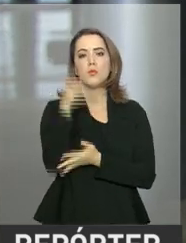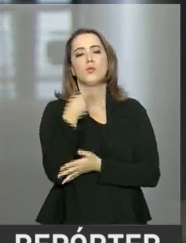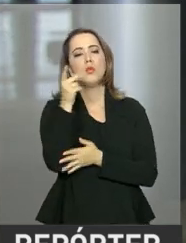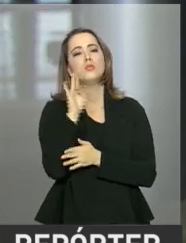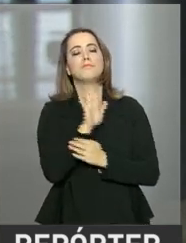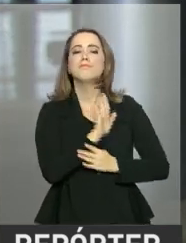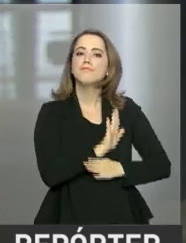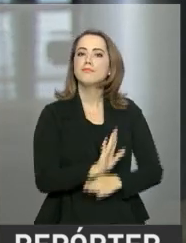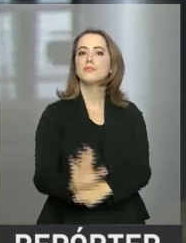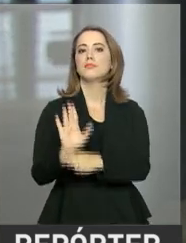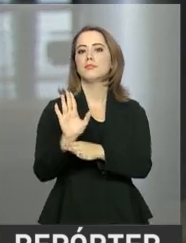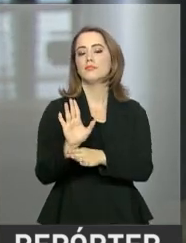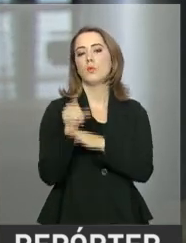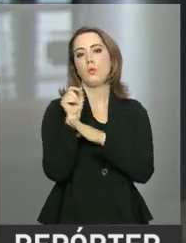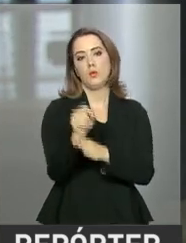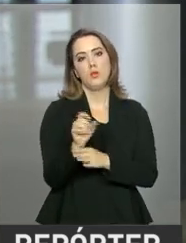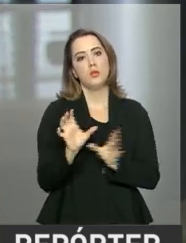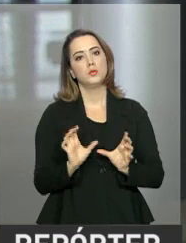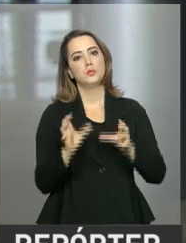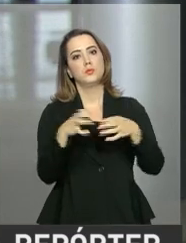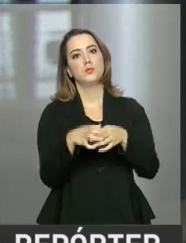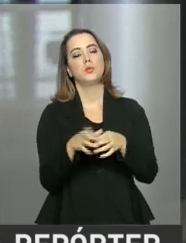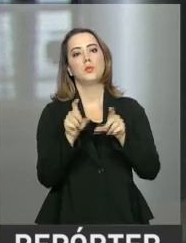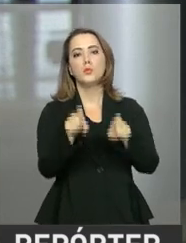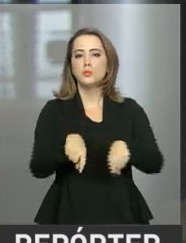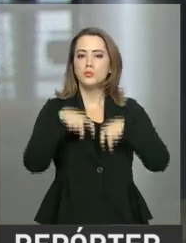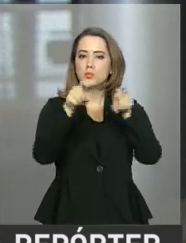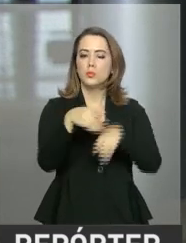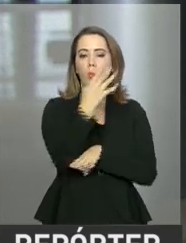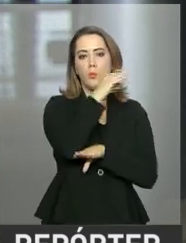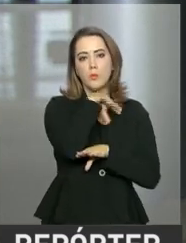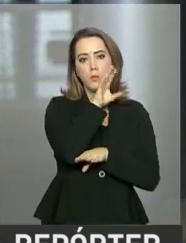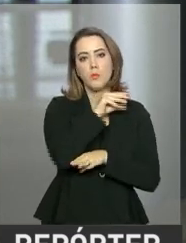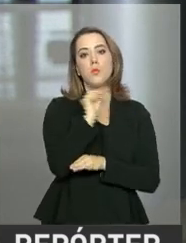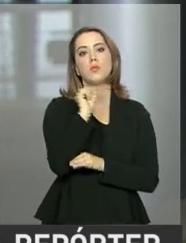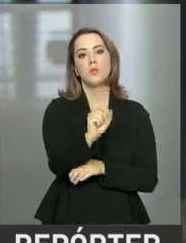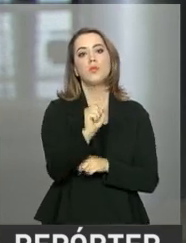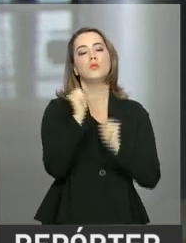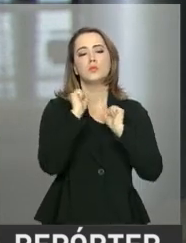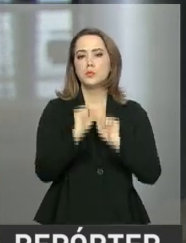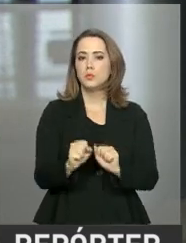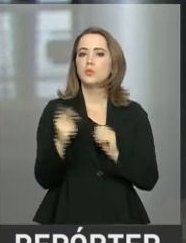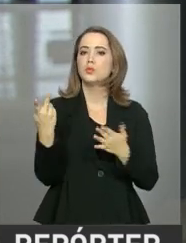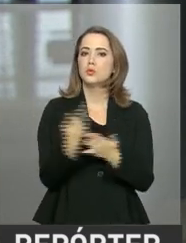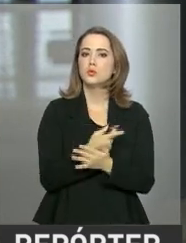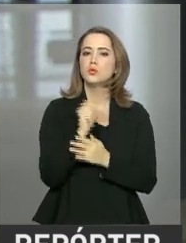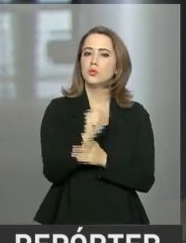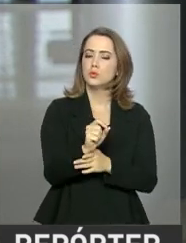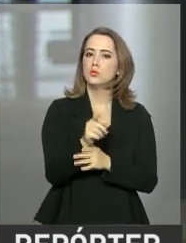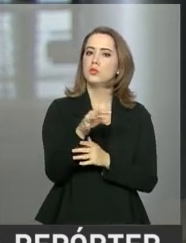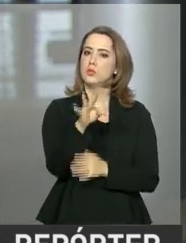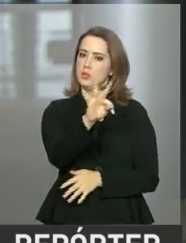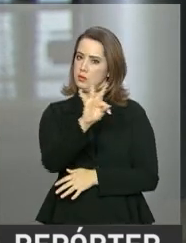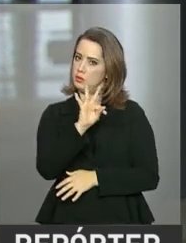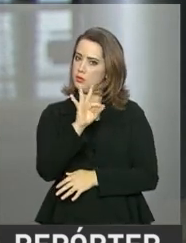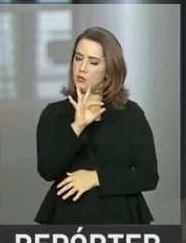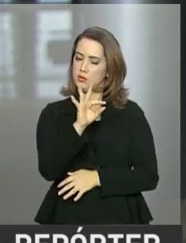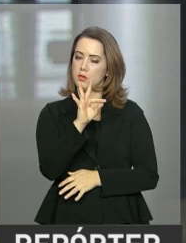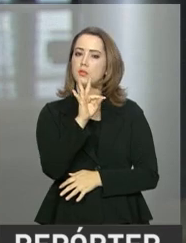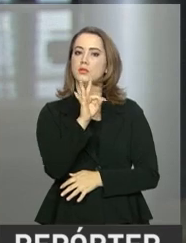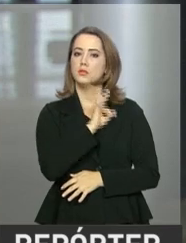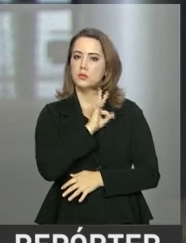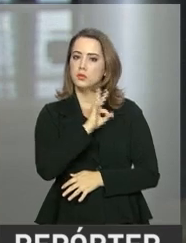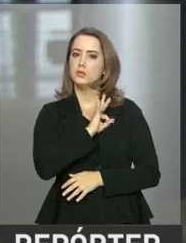manifestando apoio da Frente Parlamentar da Agropecuária em relação à capacidade técnica do governo federal de promover